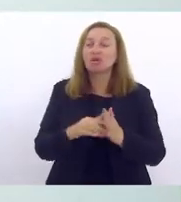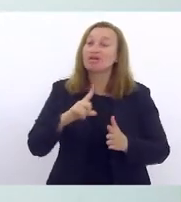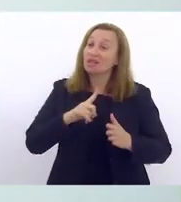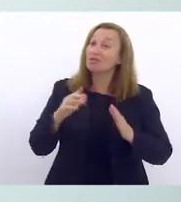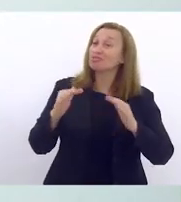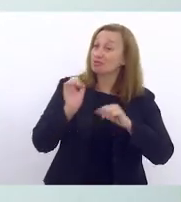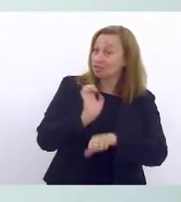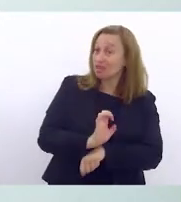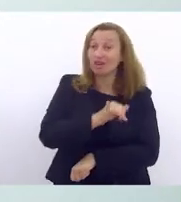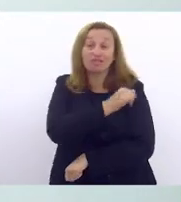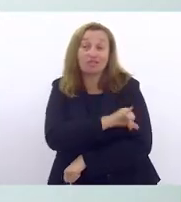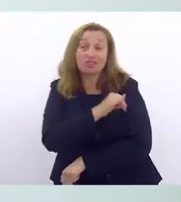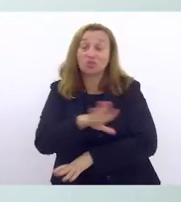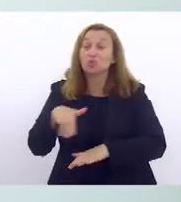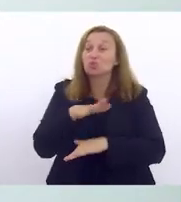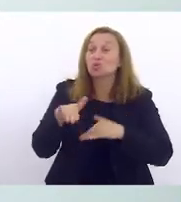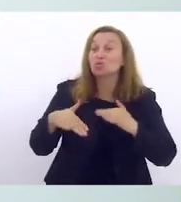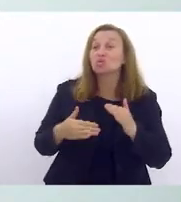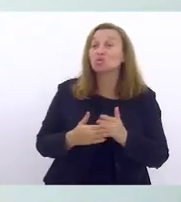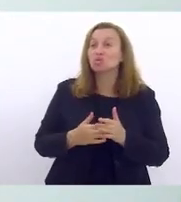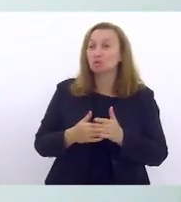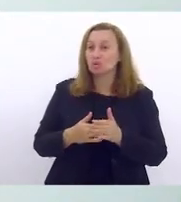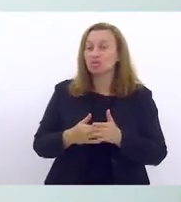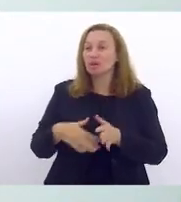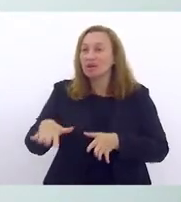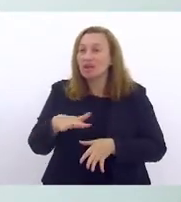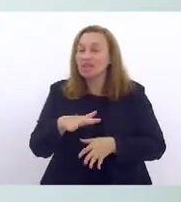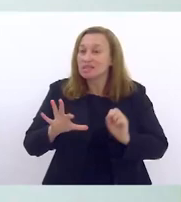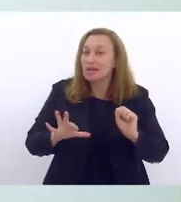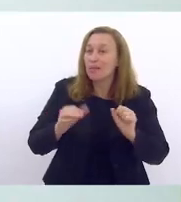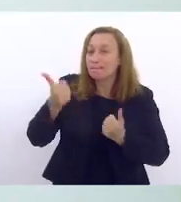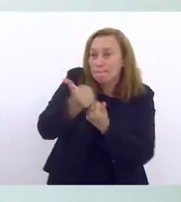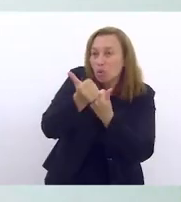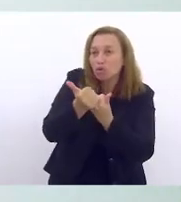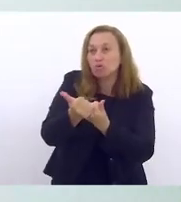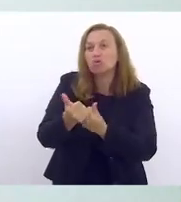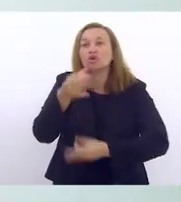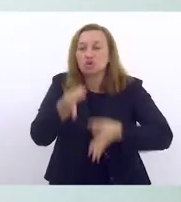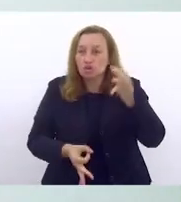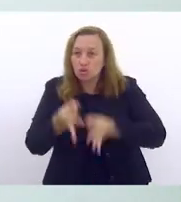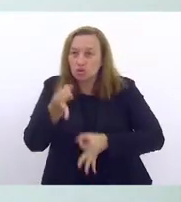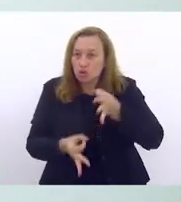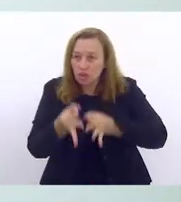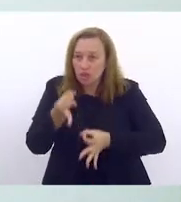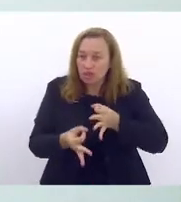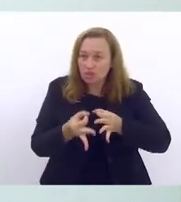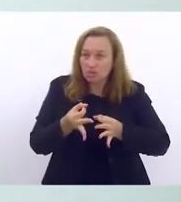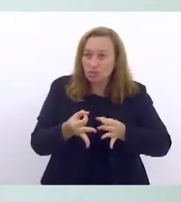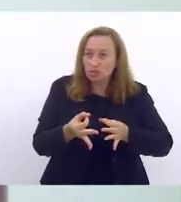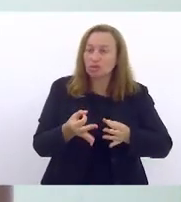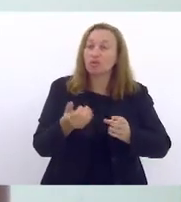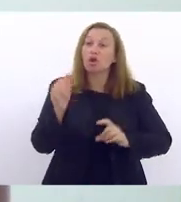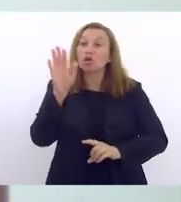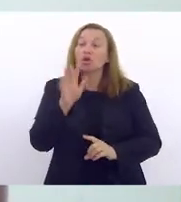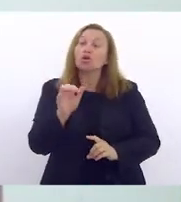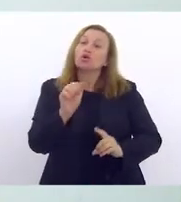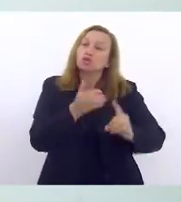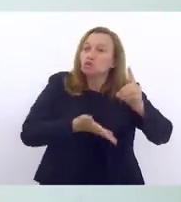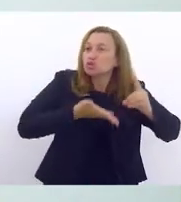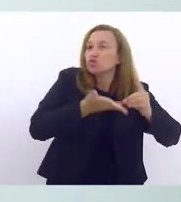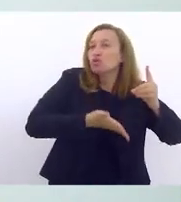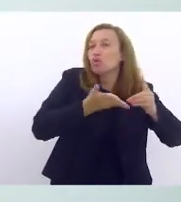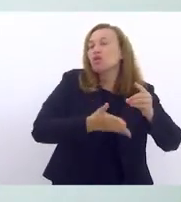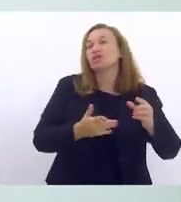do Rio de Janeiro todo esse arcabouço jurídico garantindo a humanização do parto. Né? E acho que facilitando aí o